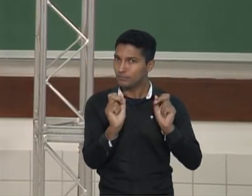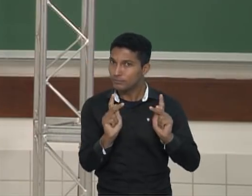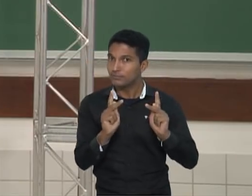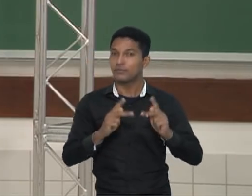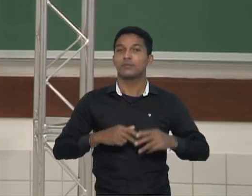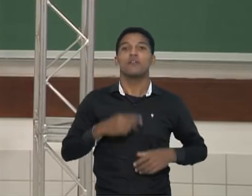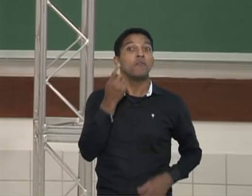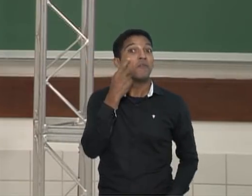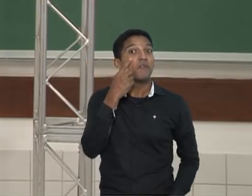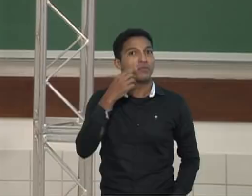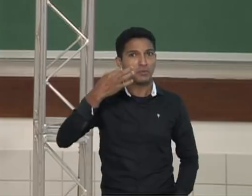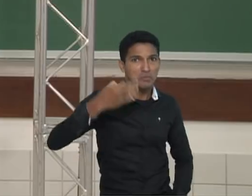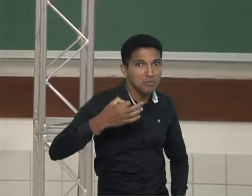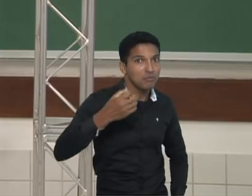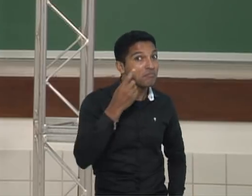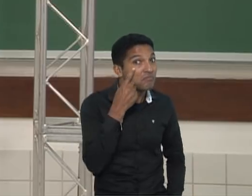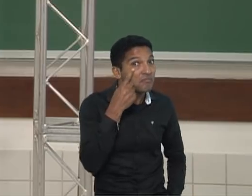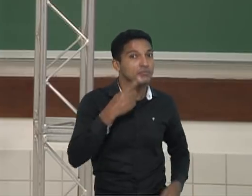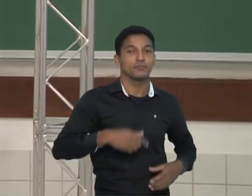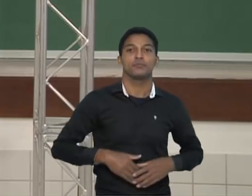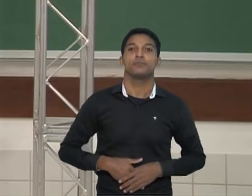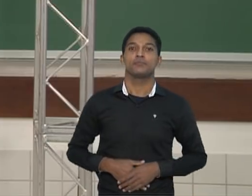vocês acertaram.